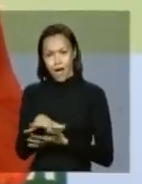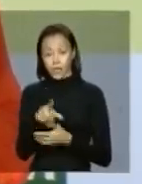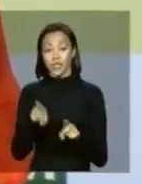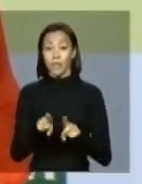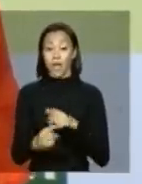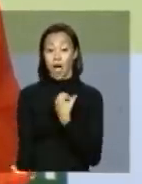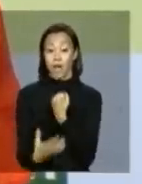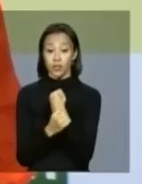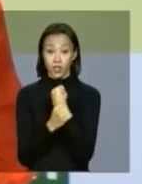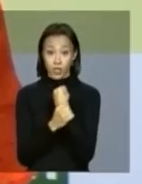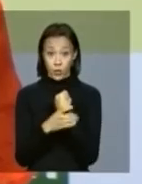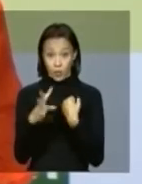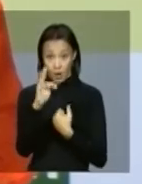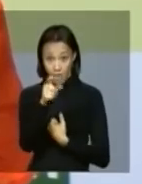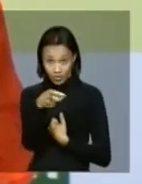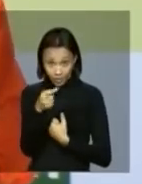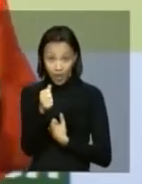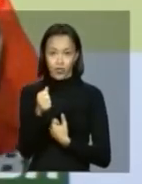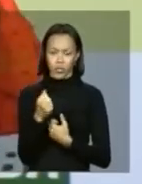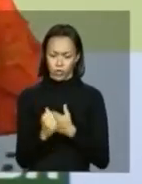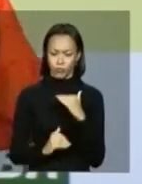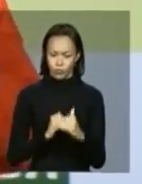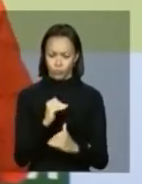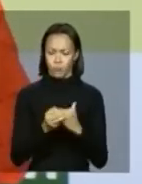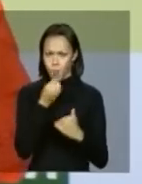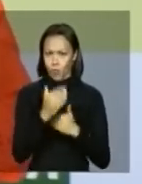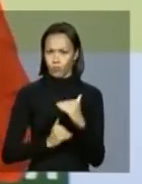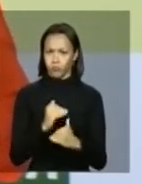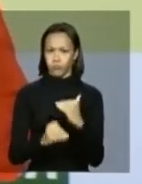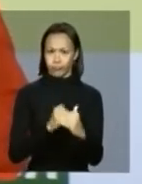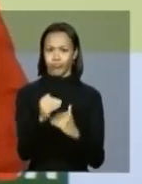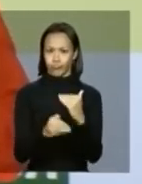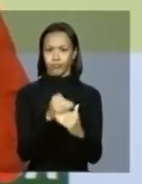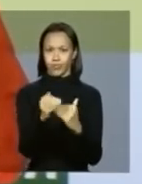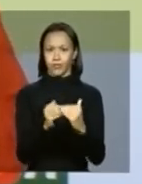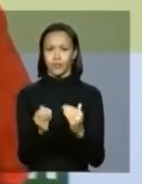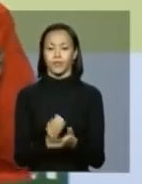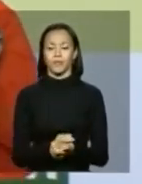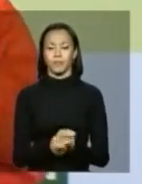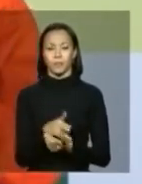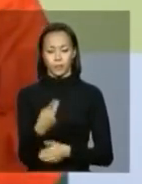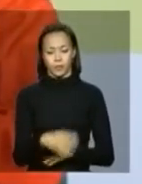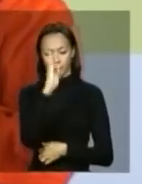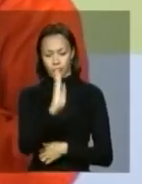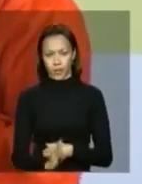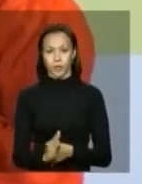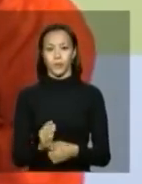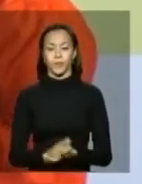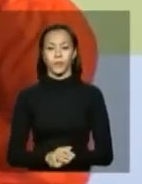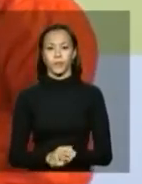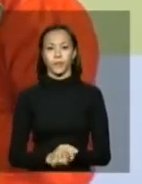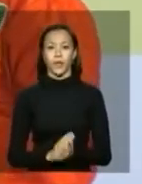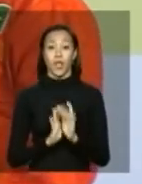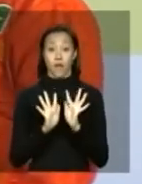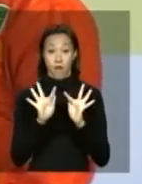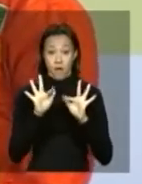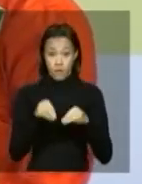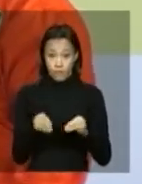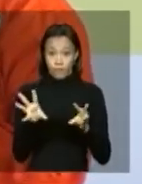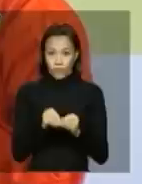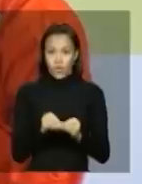uma taxa crescente de desenvolvimento e de investimento para o nosso país. Finalmente, eu